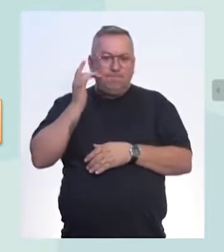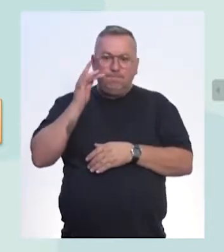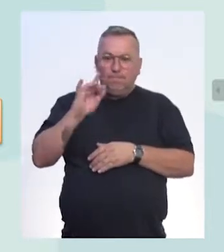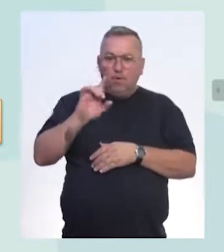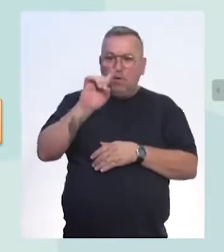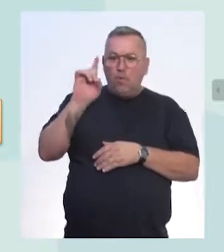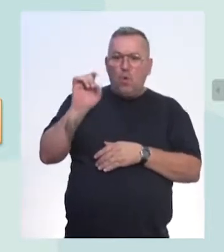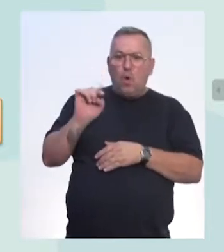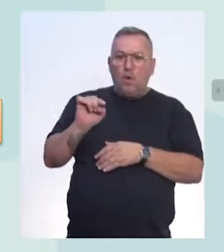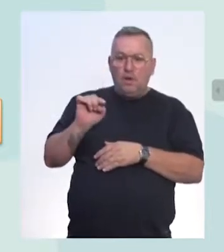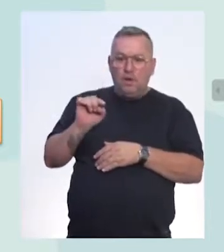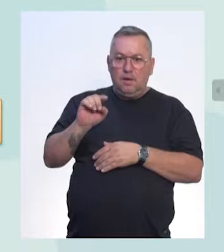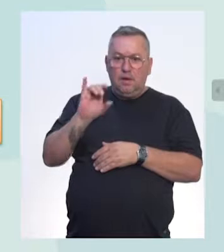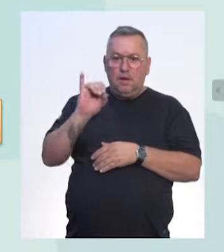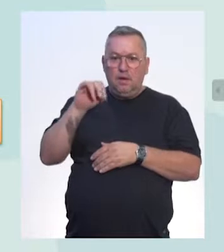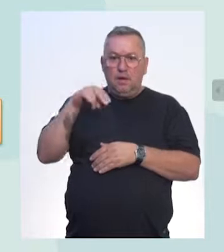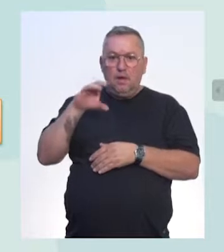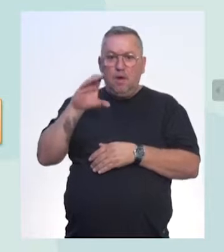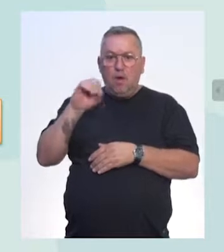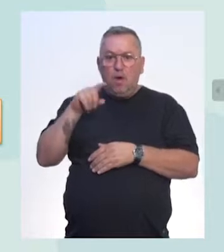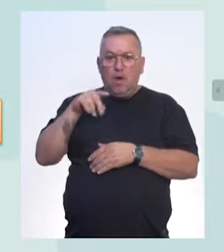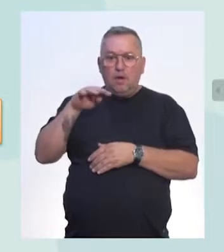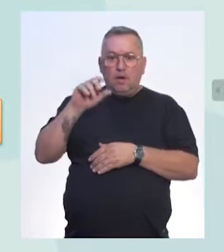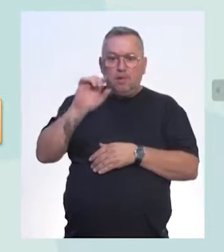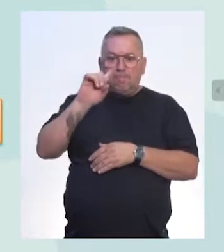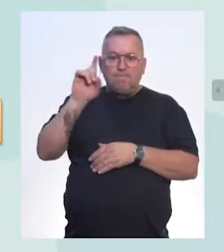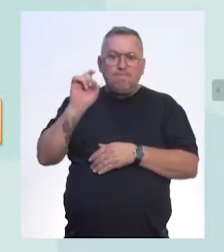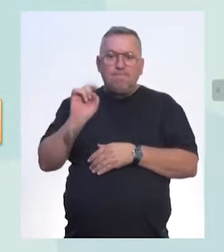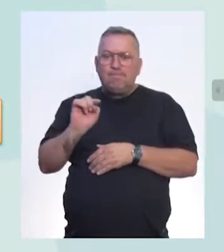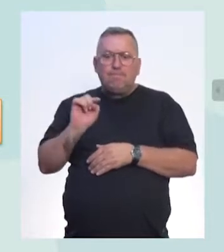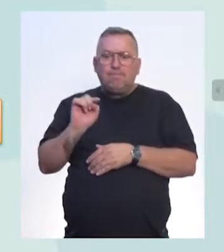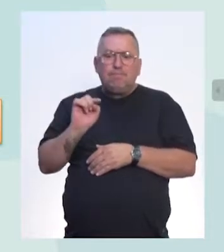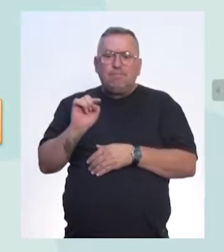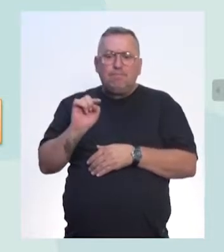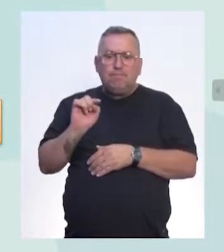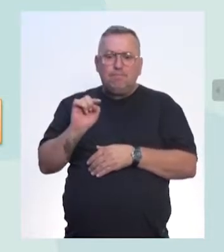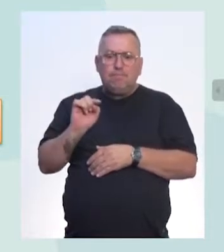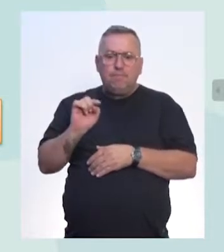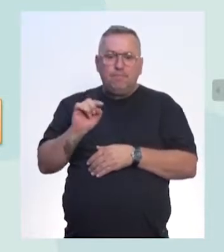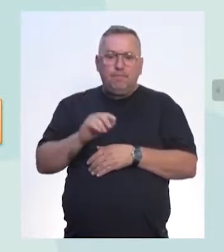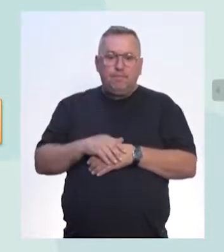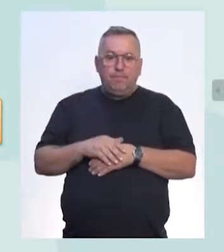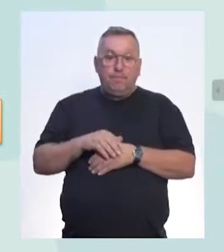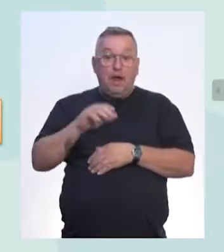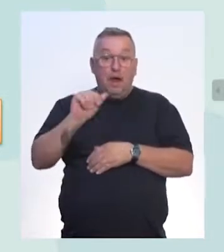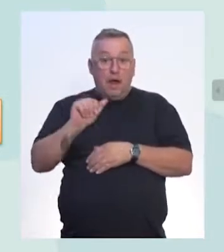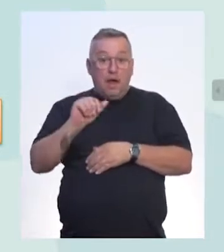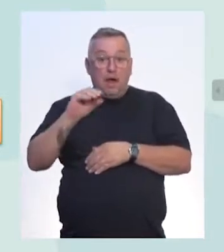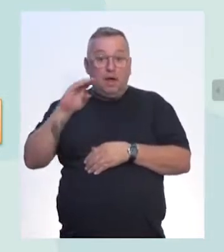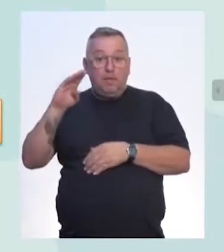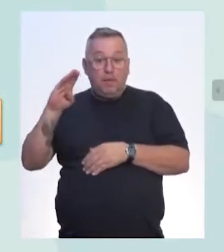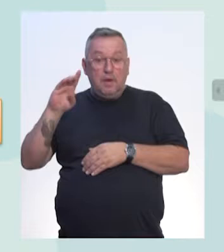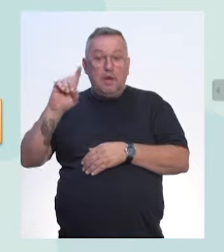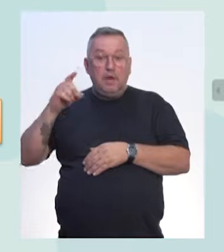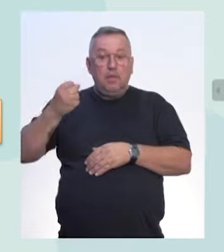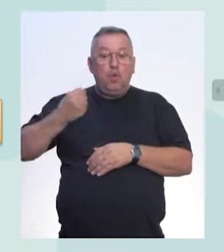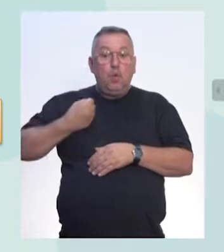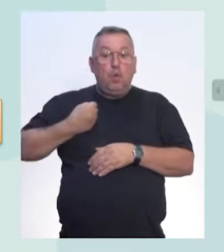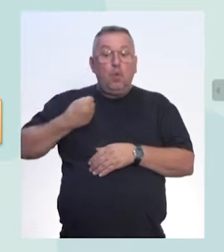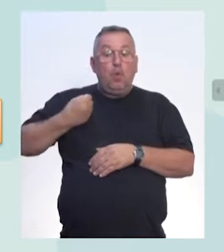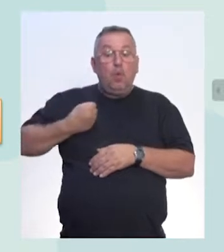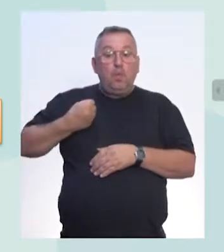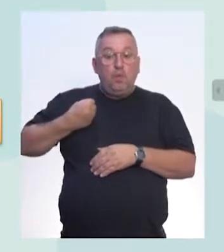quais são. A e B são coeficientes, é a parte numérica